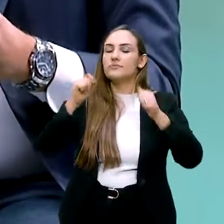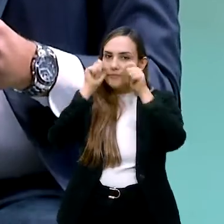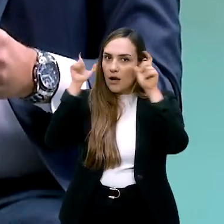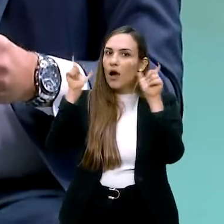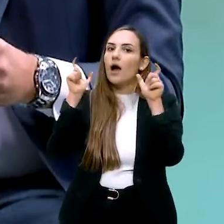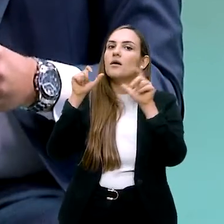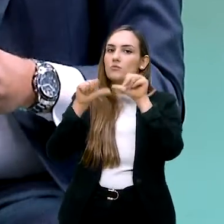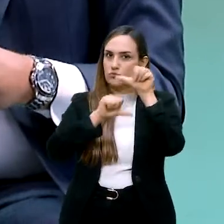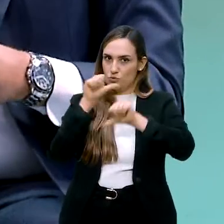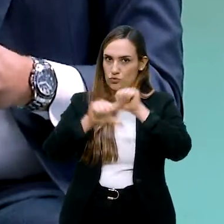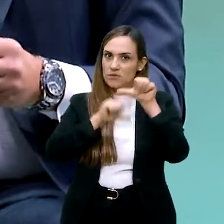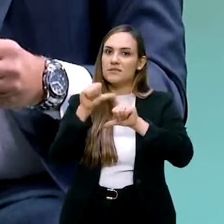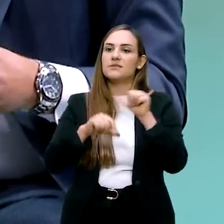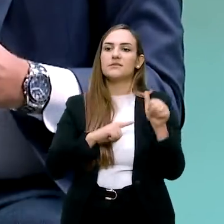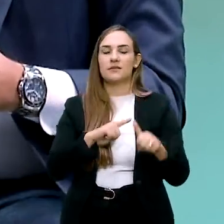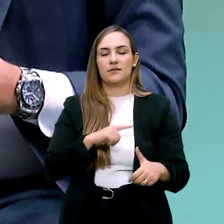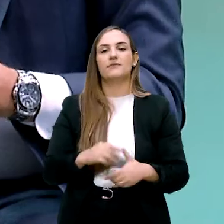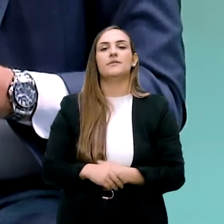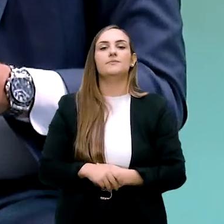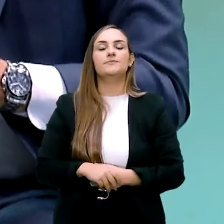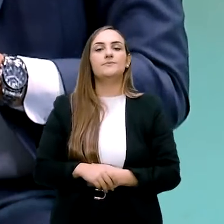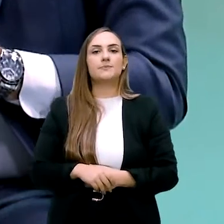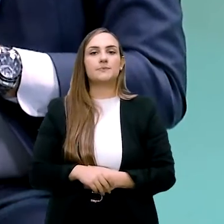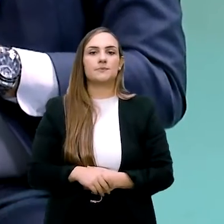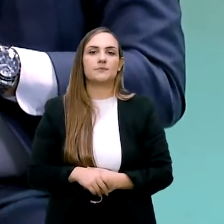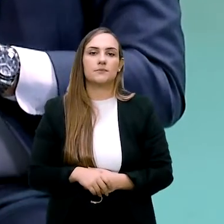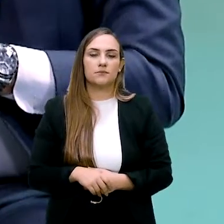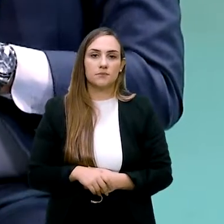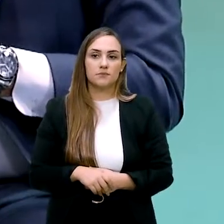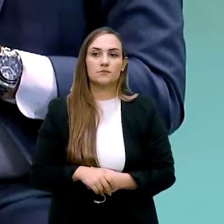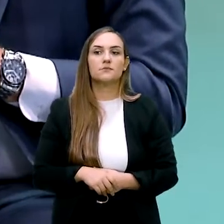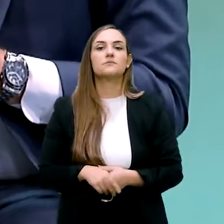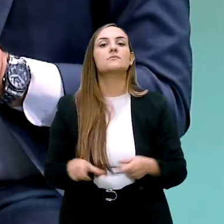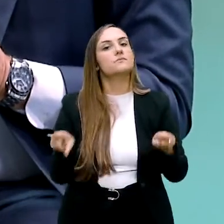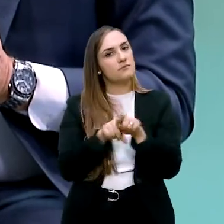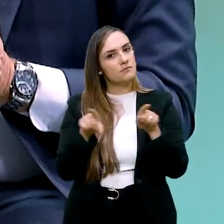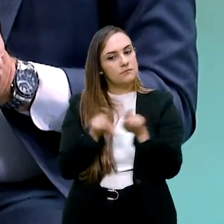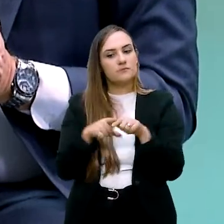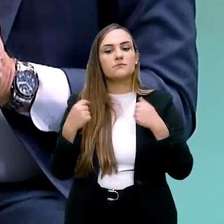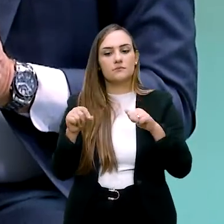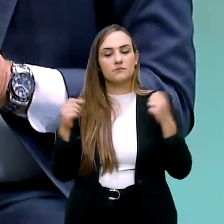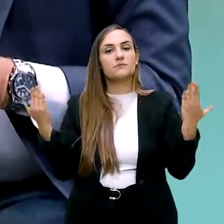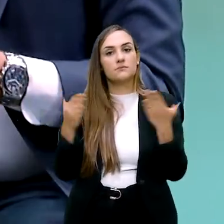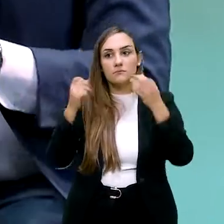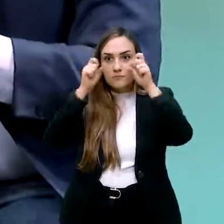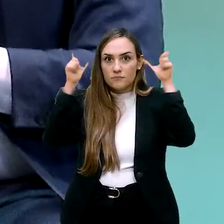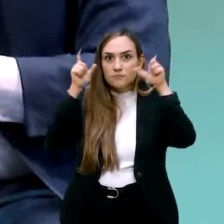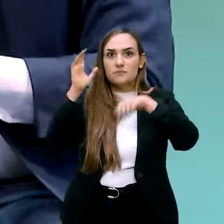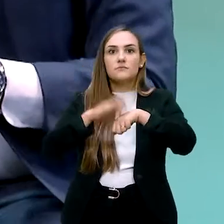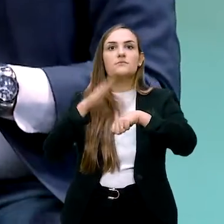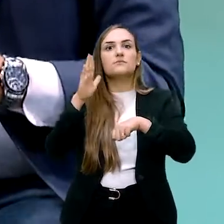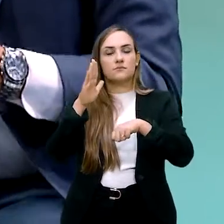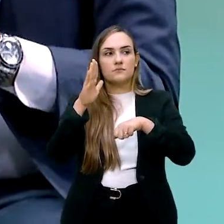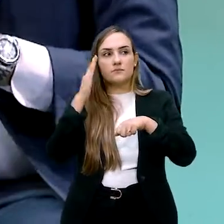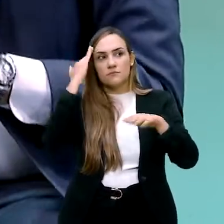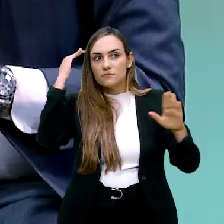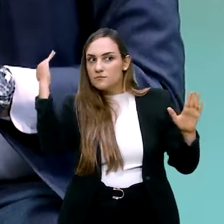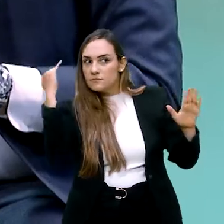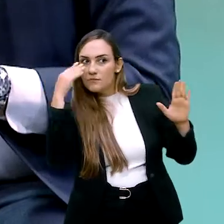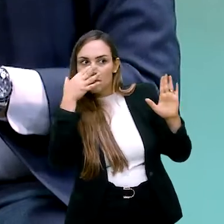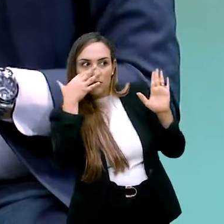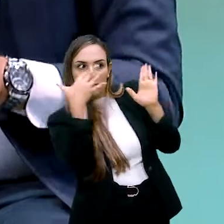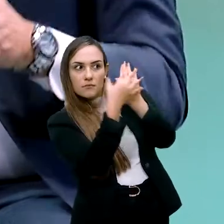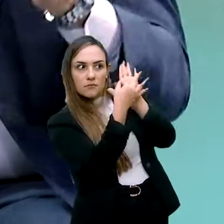atento a às novas inclusões, ele precisa estar mais atento à legislação. Nós tivemos uma